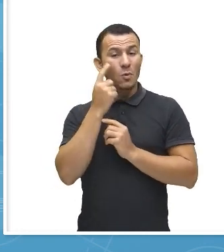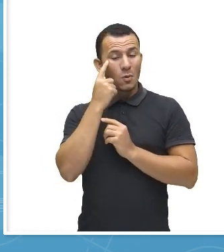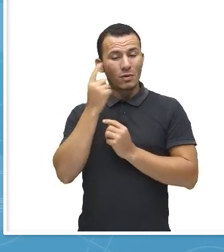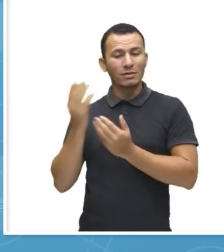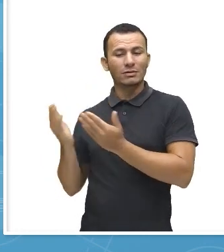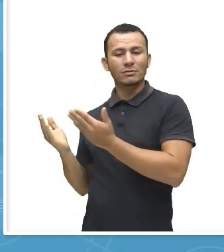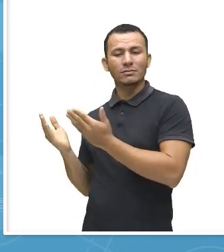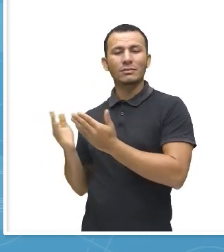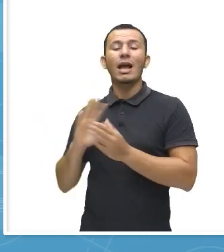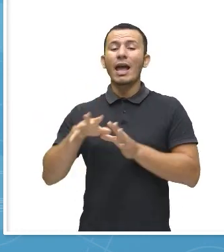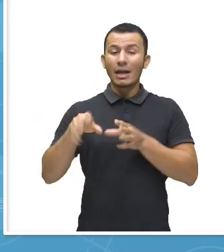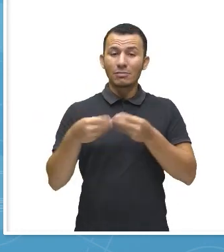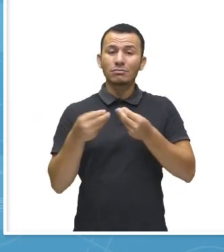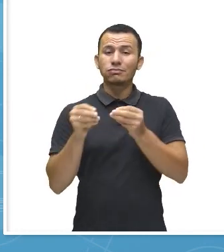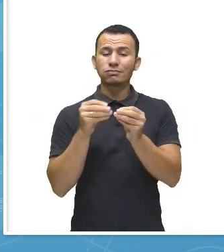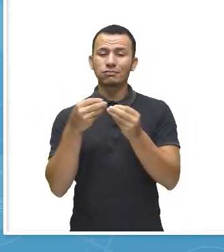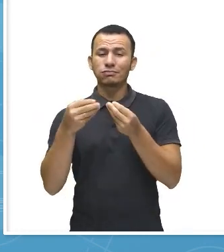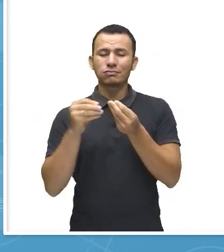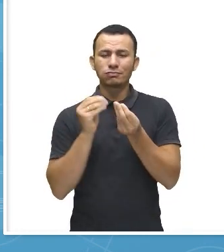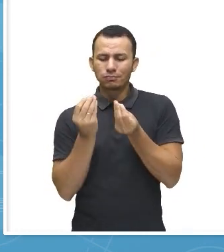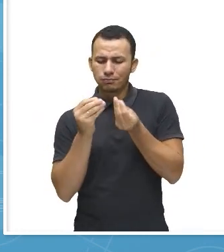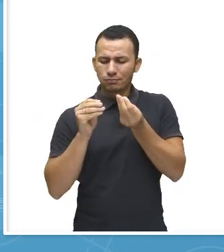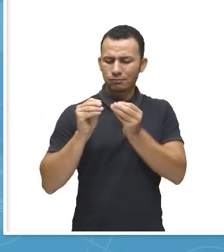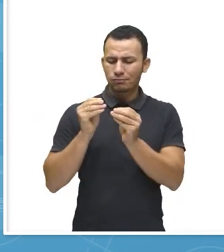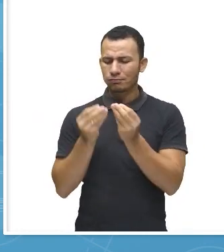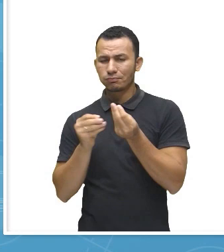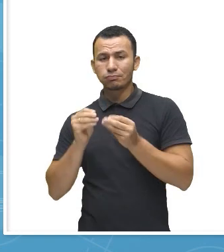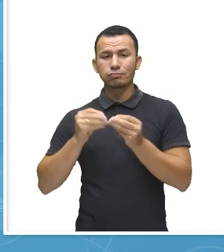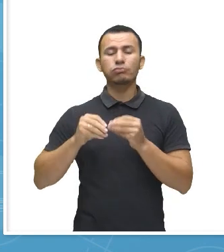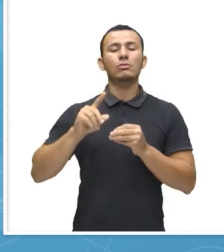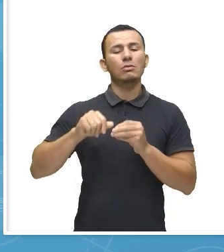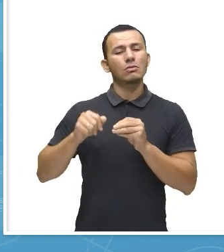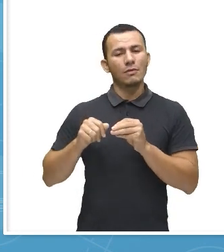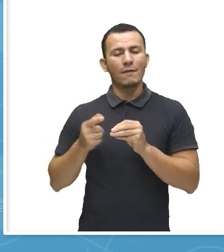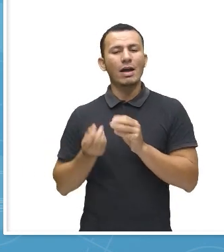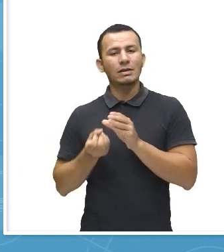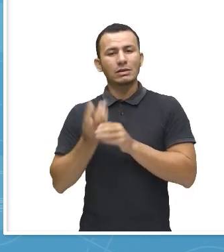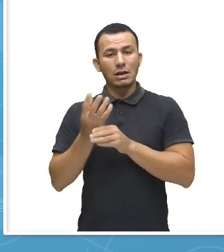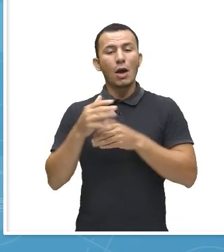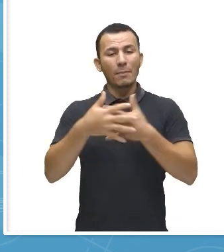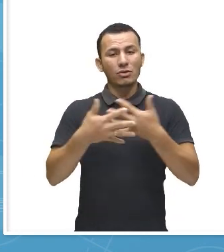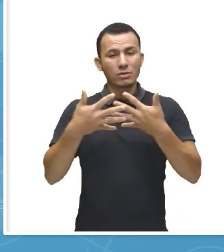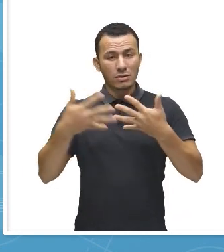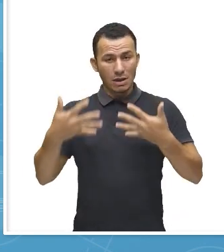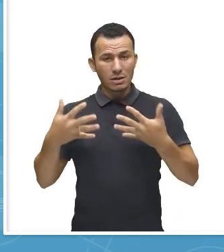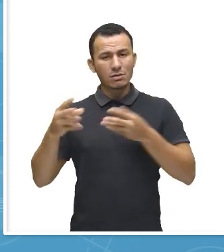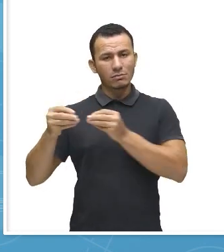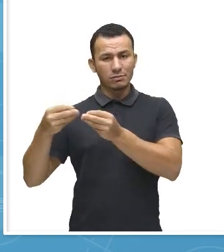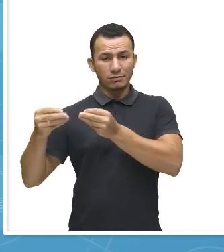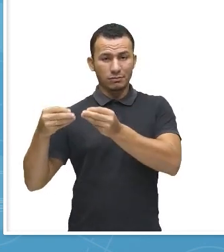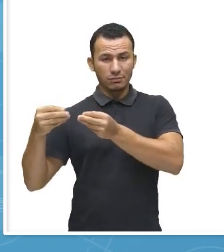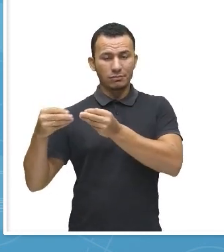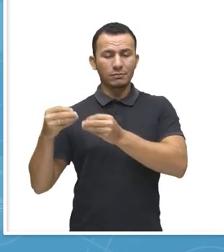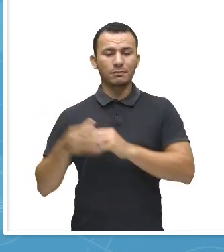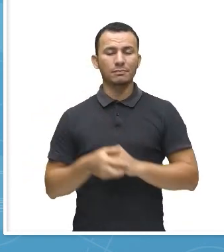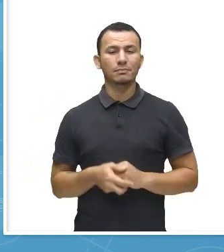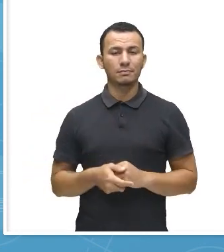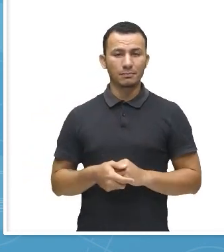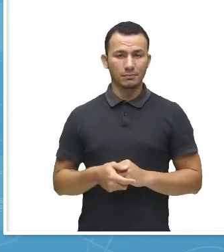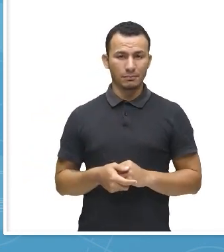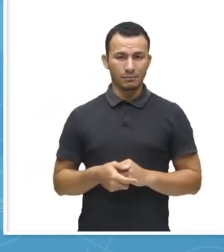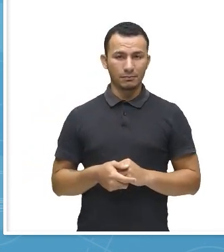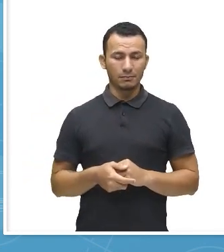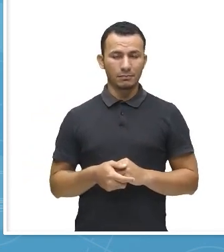é cartilagem, né? Isso aqui vai ser formado pelo tecido cartilaginoso, tá? Então nós temos